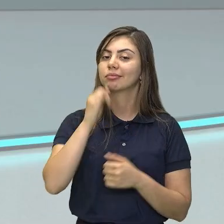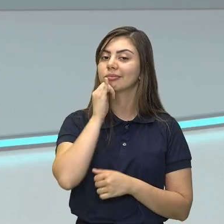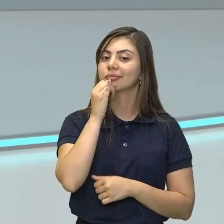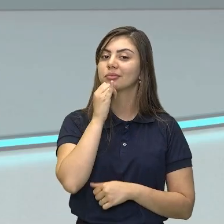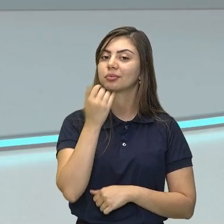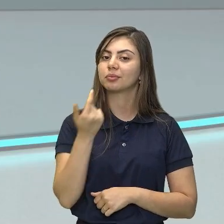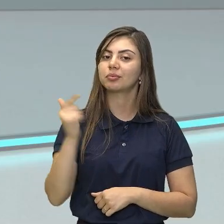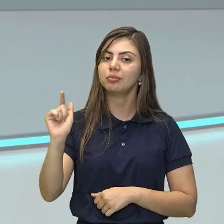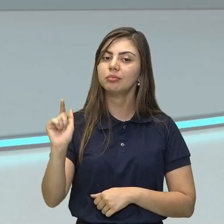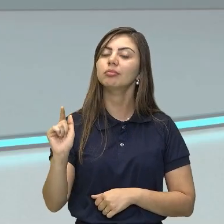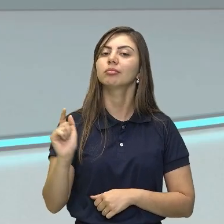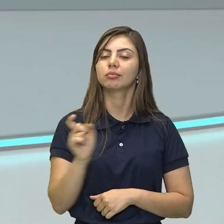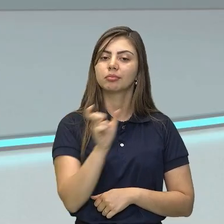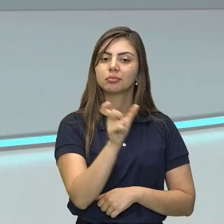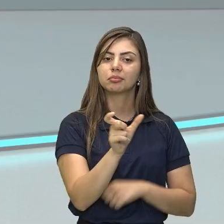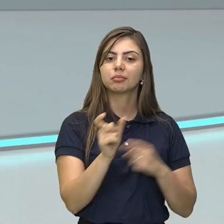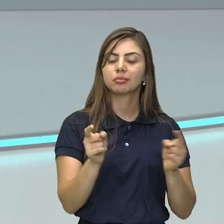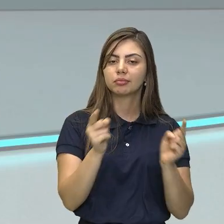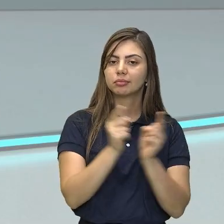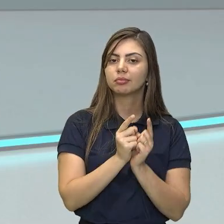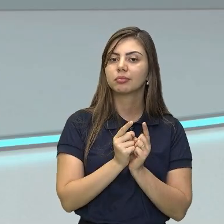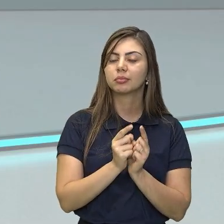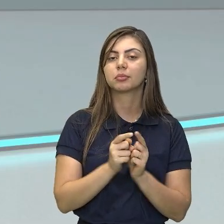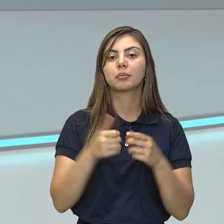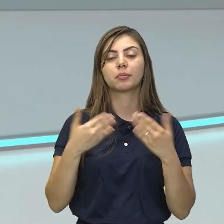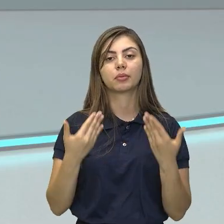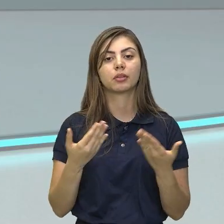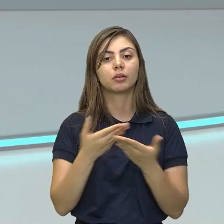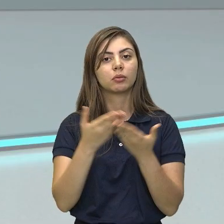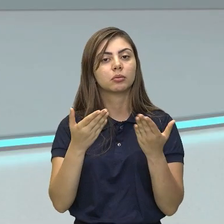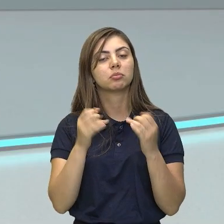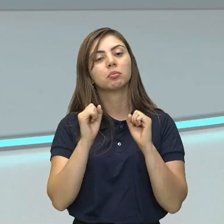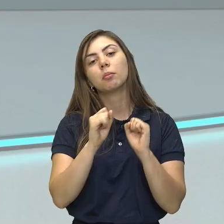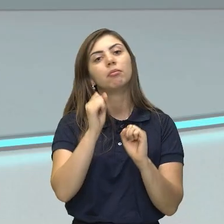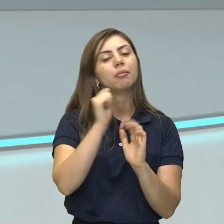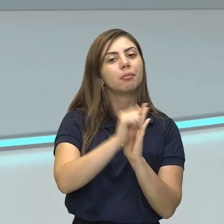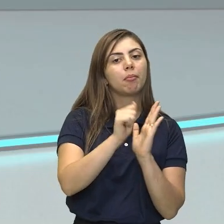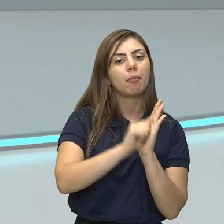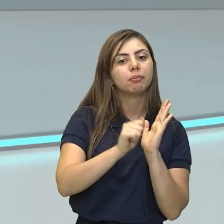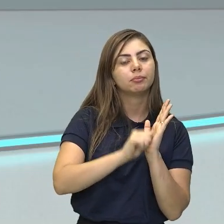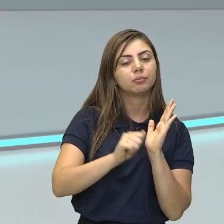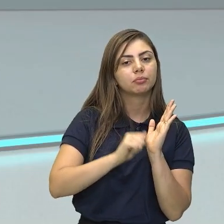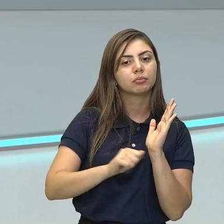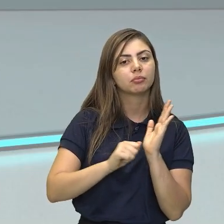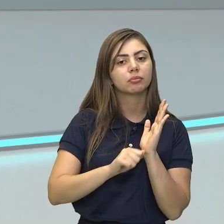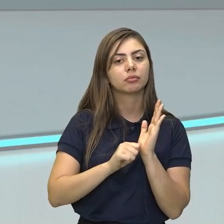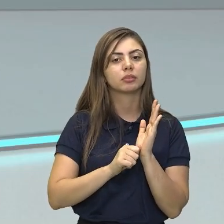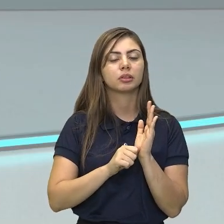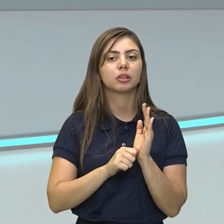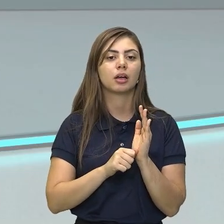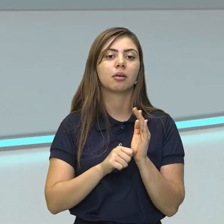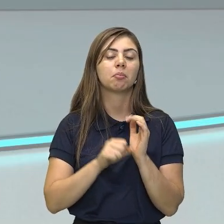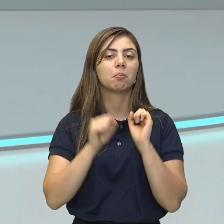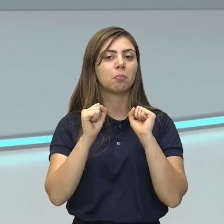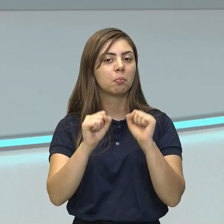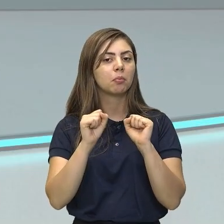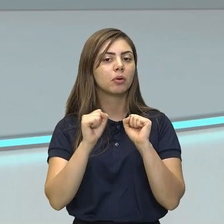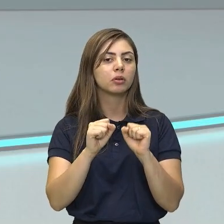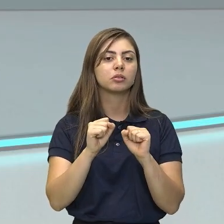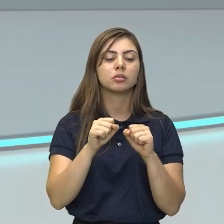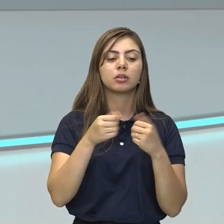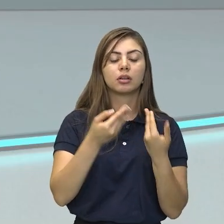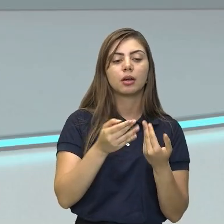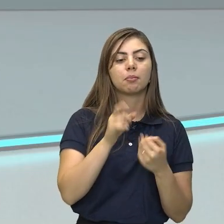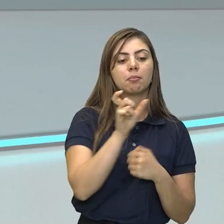de abreviação, né? Eu quero que vocês vão anotando, né? Se vocês quiserem aí, tanto abreviação quanto significado,